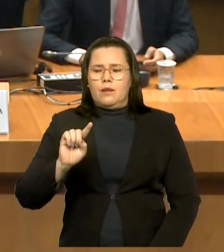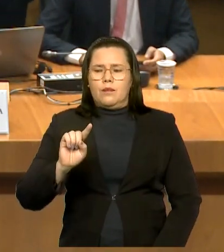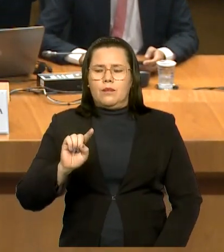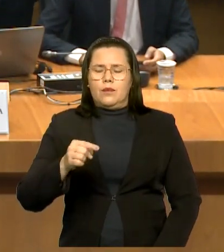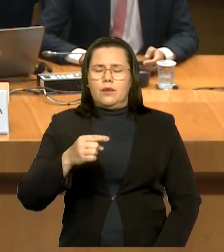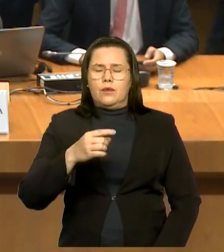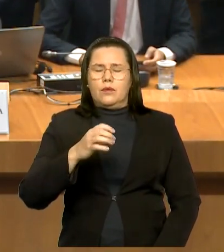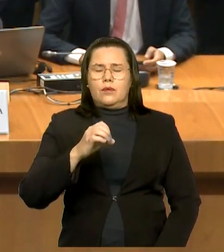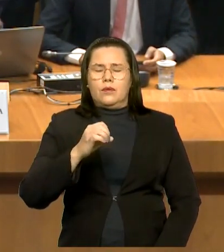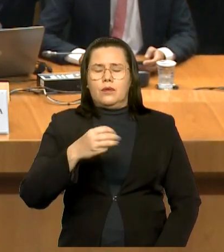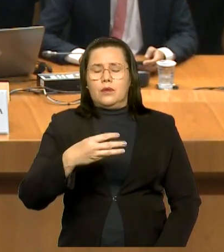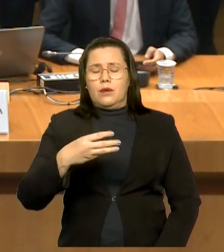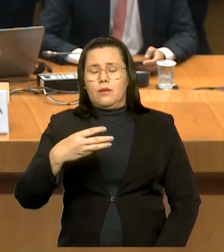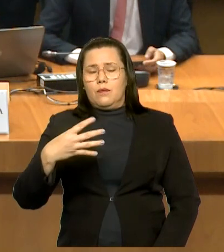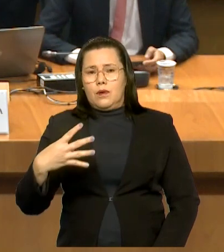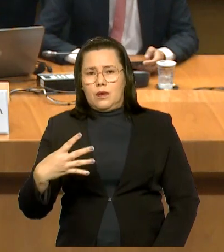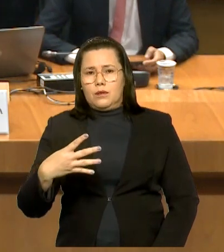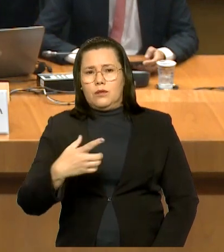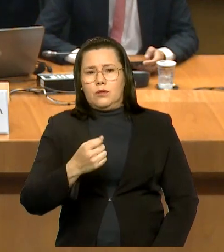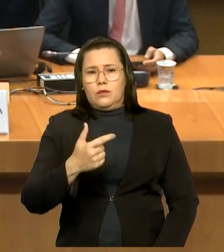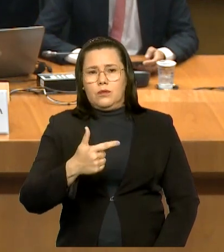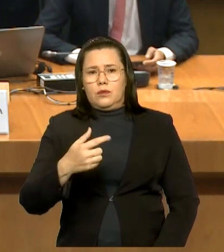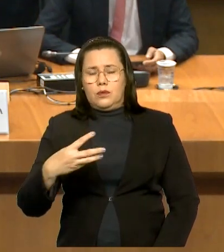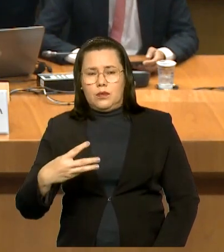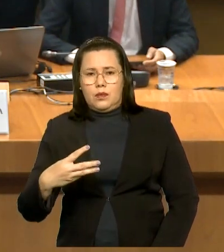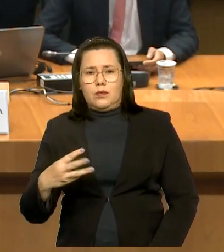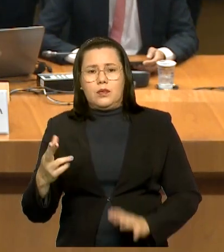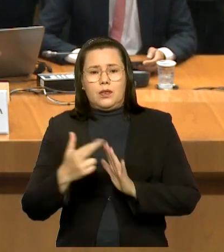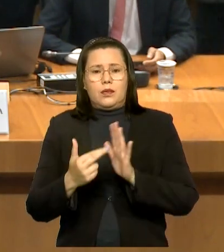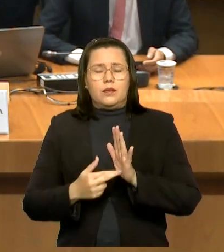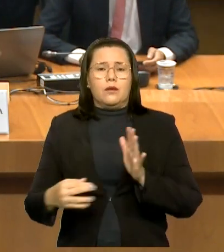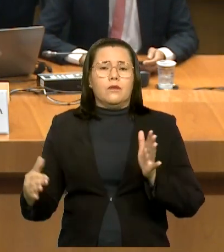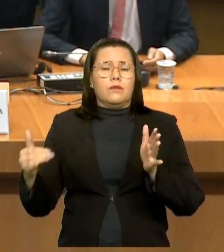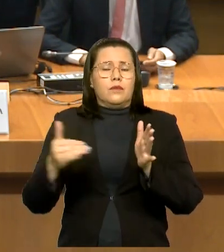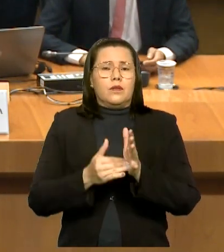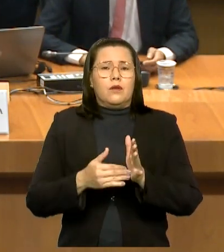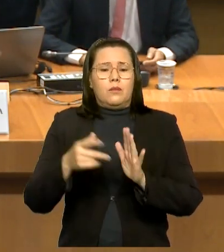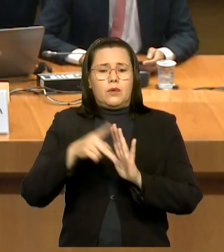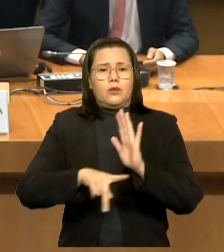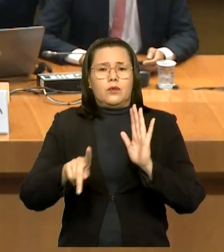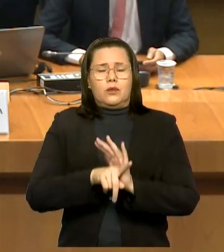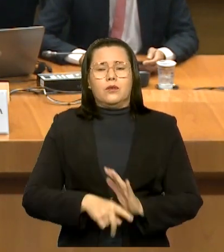1034/2023, da Comissão de Constituição, Justiça e Cidadania, em redação final, projeto de lei número